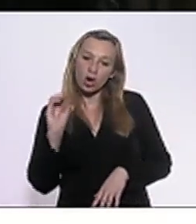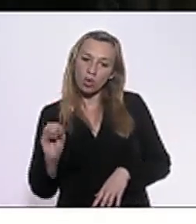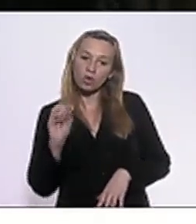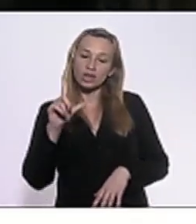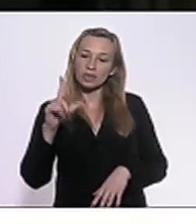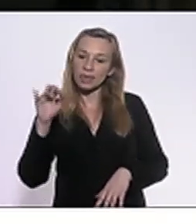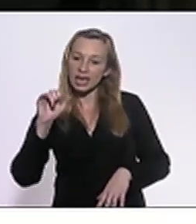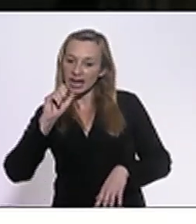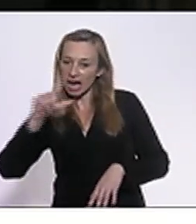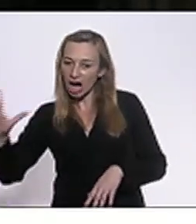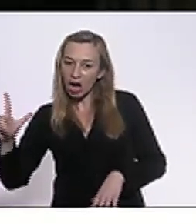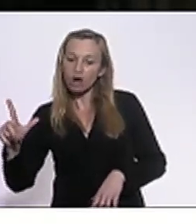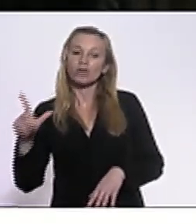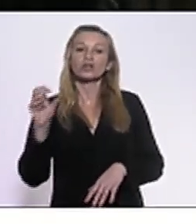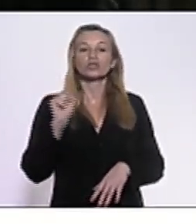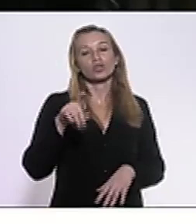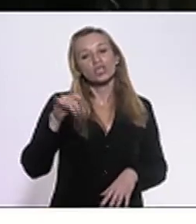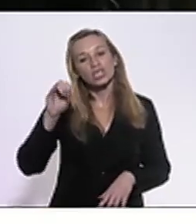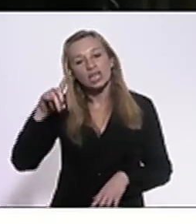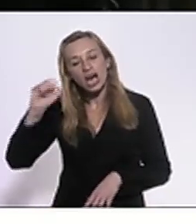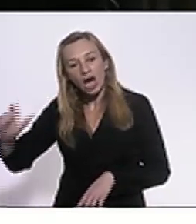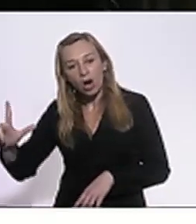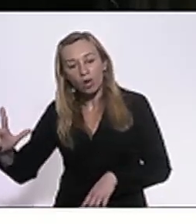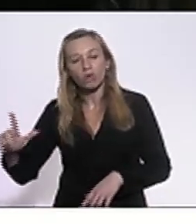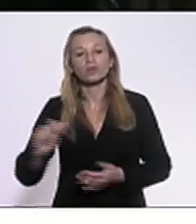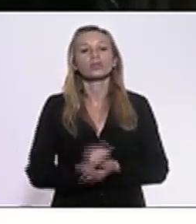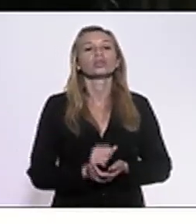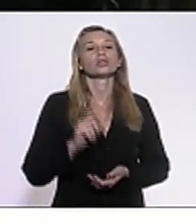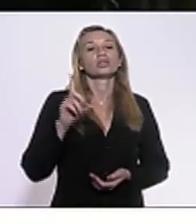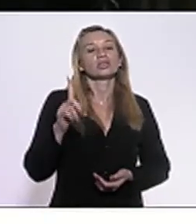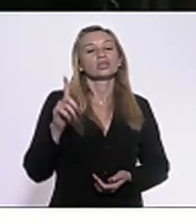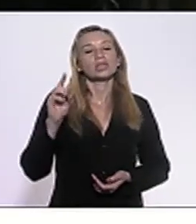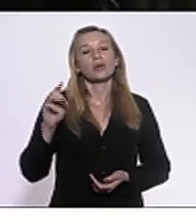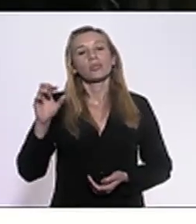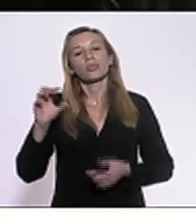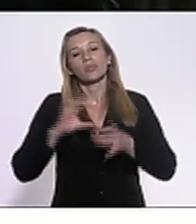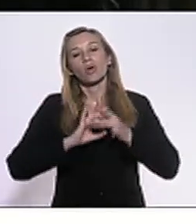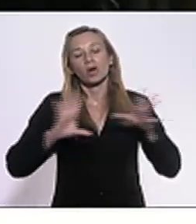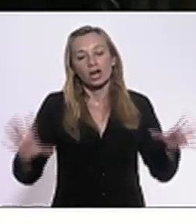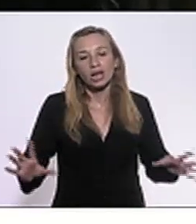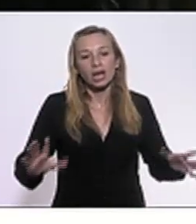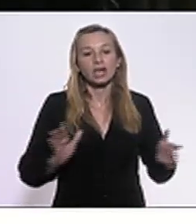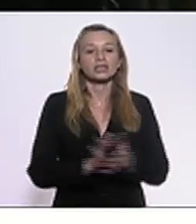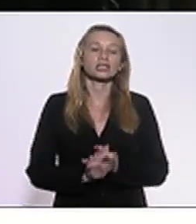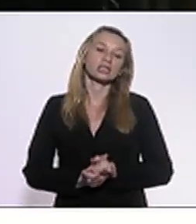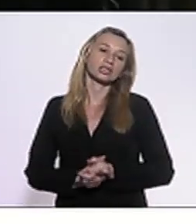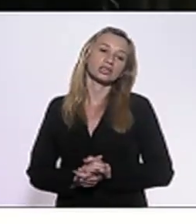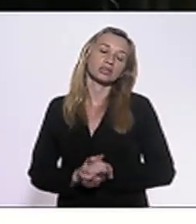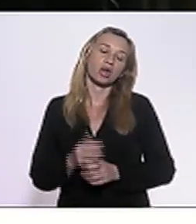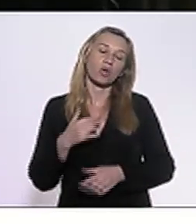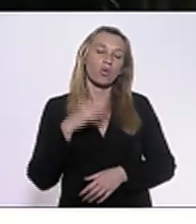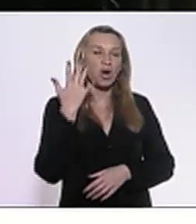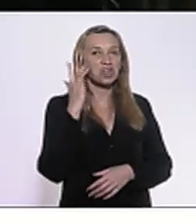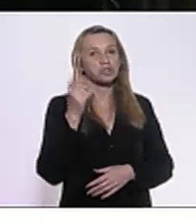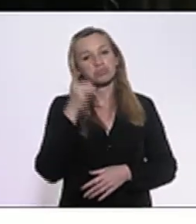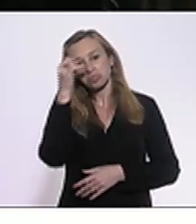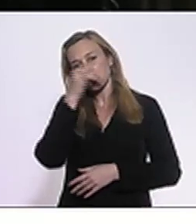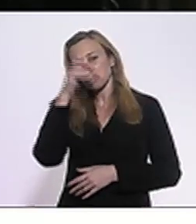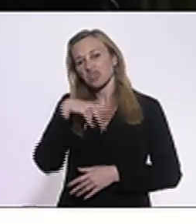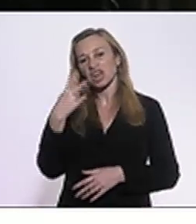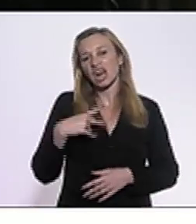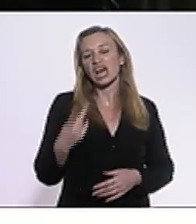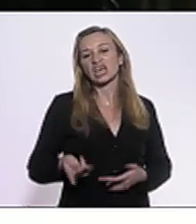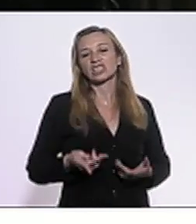em social-democrata, falar em socialista. Eu acho uma bobagem dizer que nós estamos livres